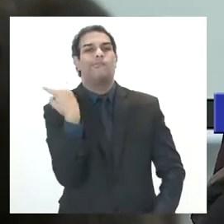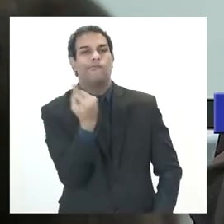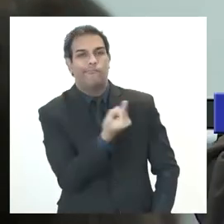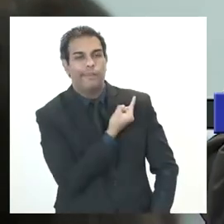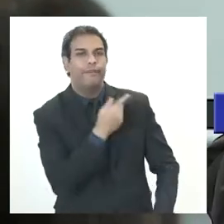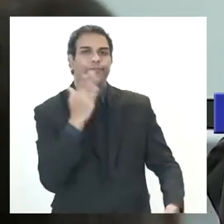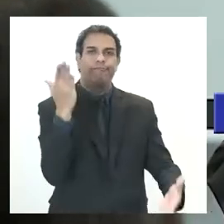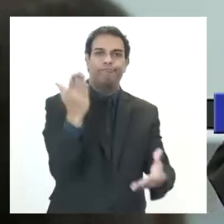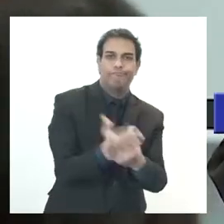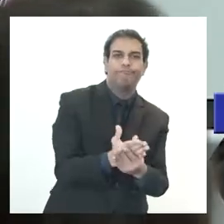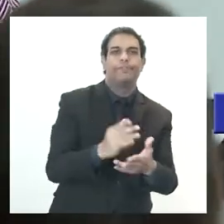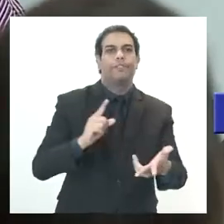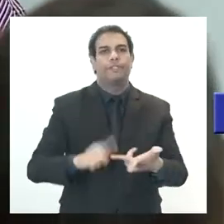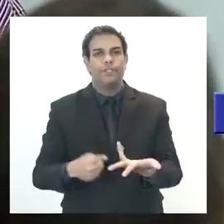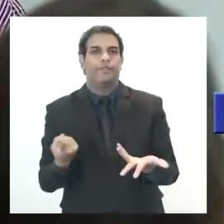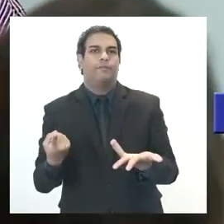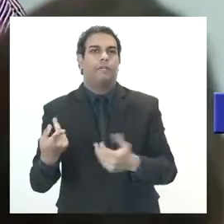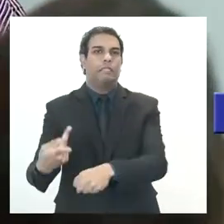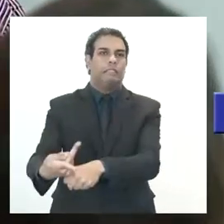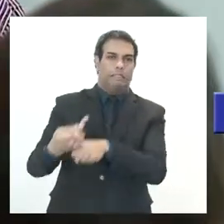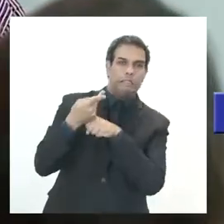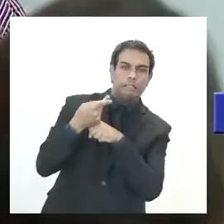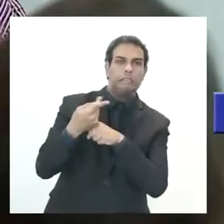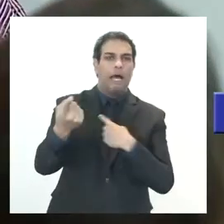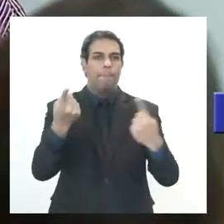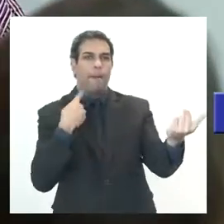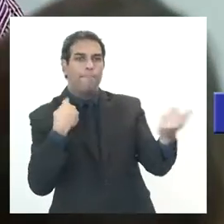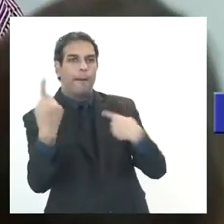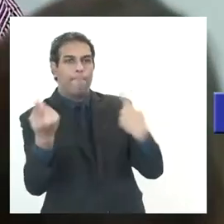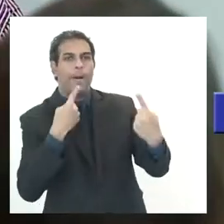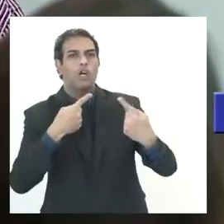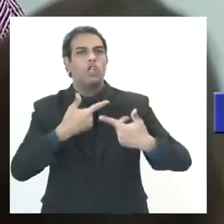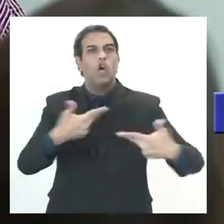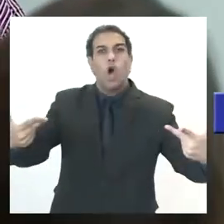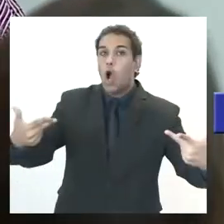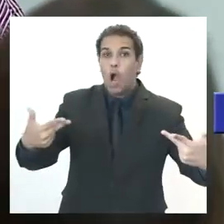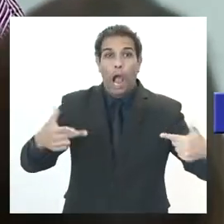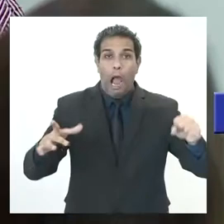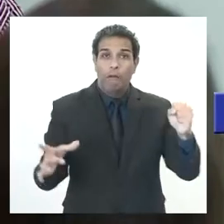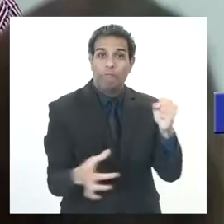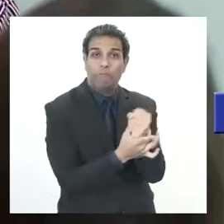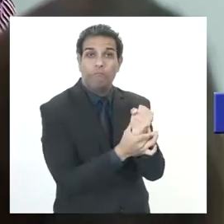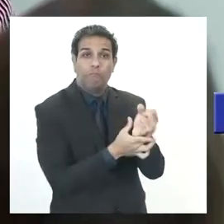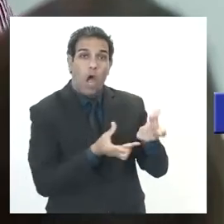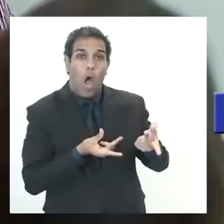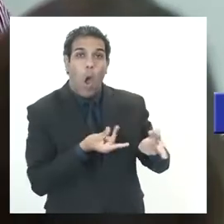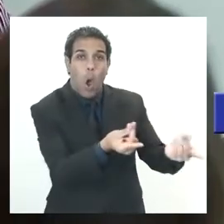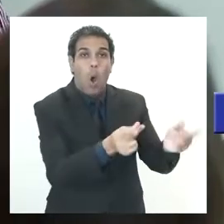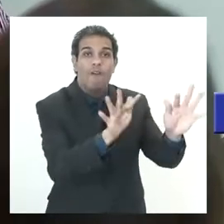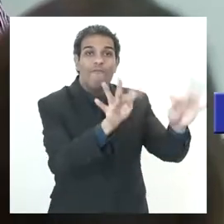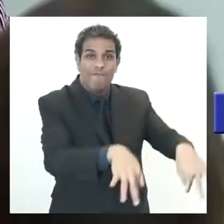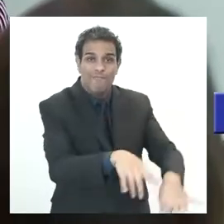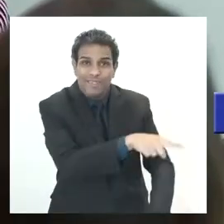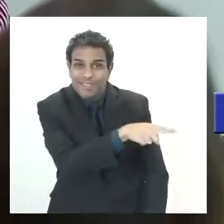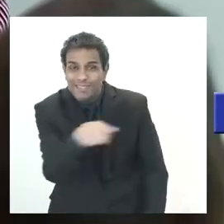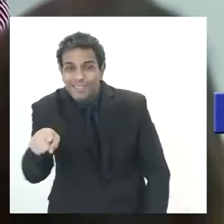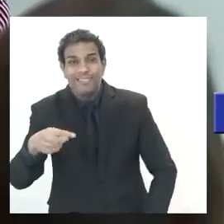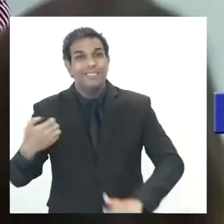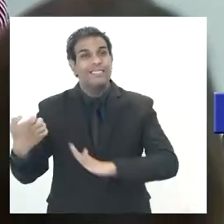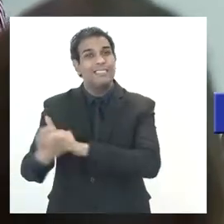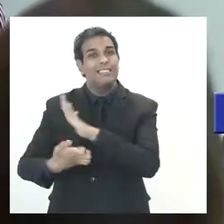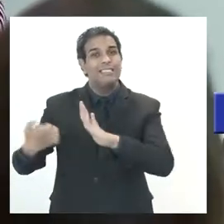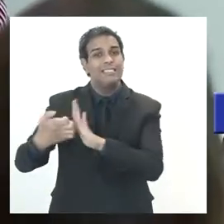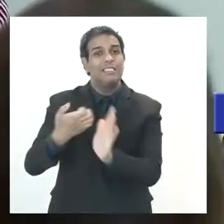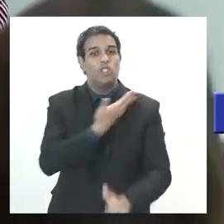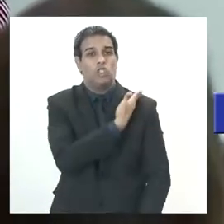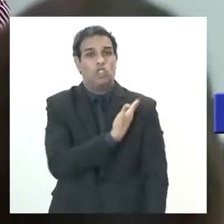Sabotagem sofremos perseguição sofremos com a quebra da estabilidade página e senhores a empresa pública ela